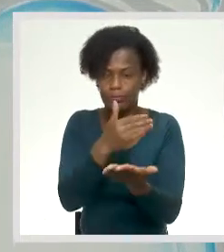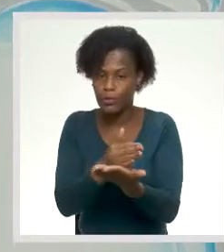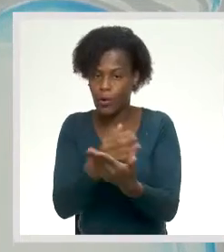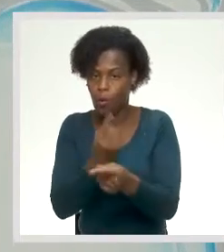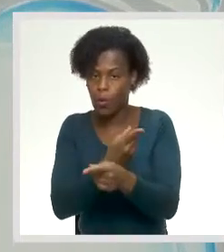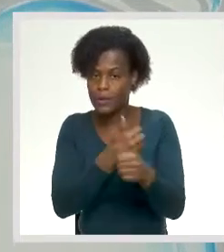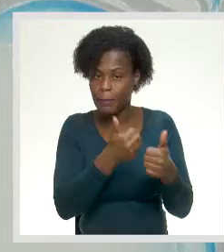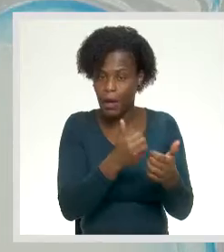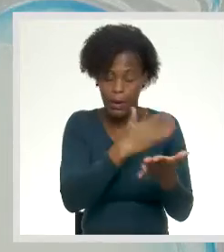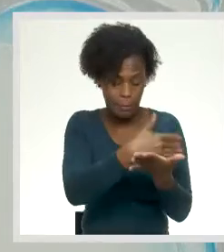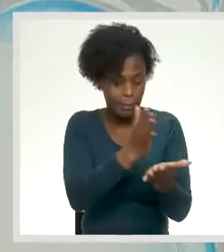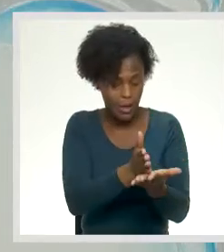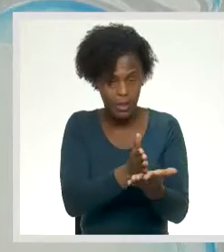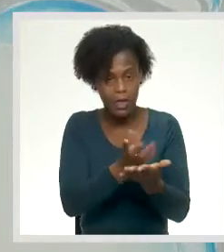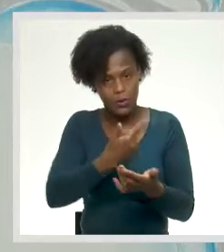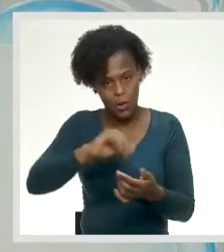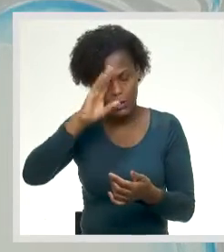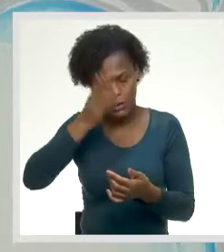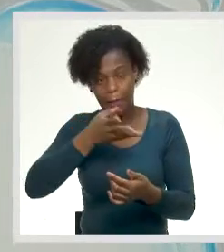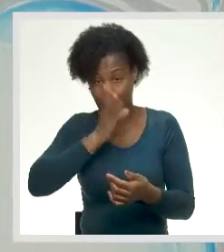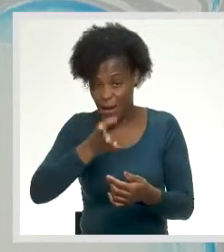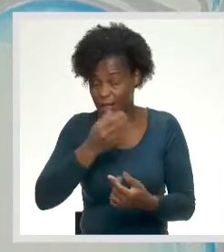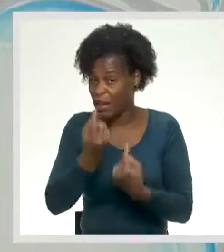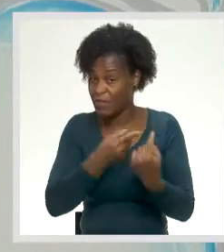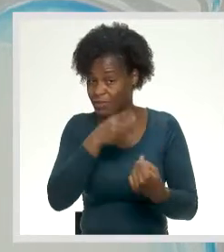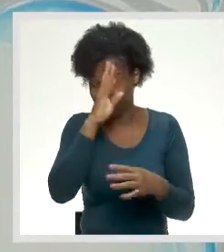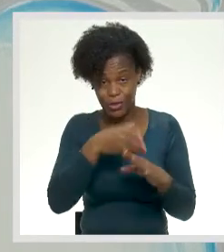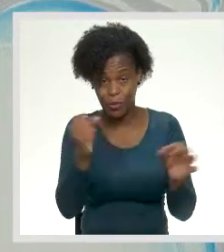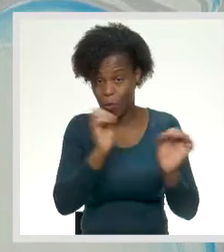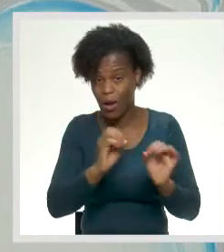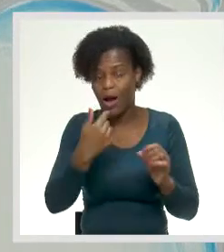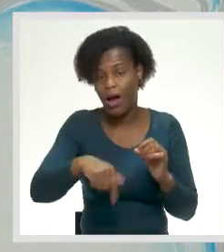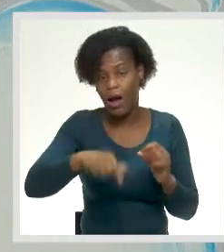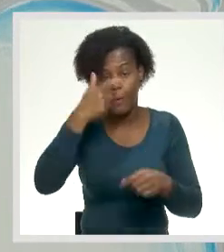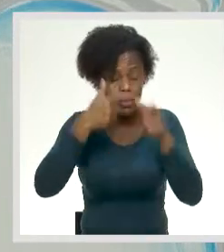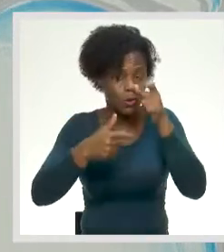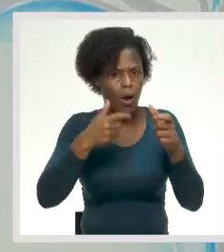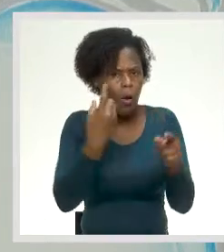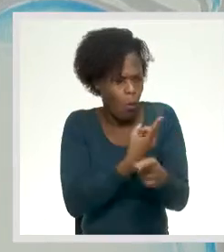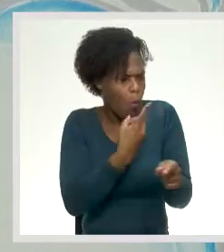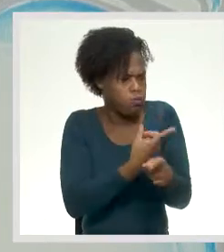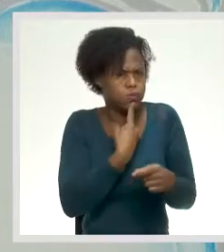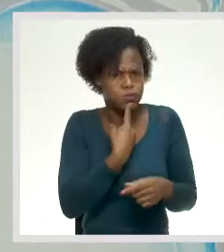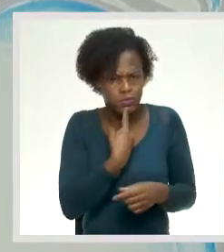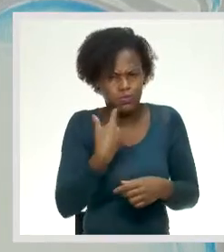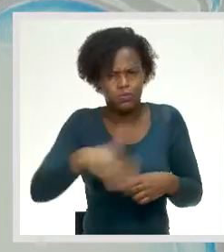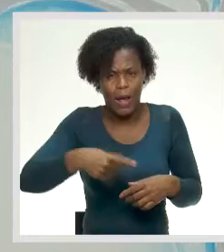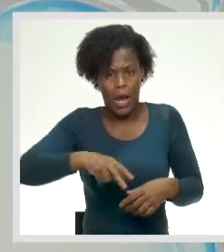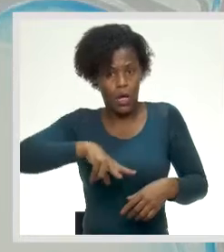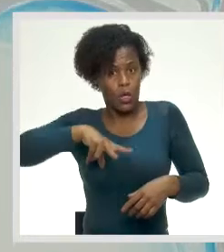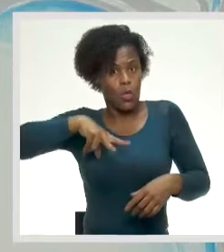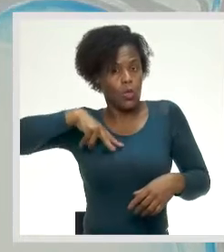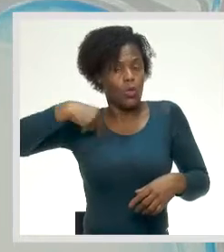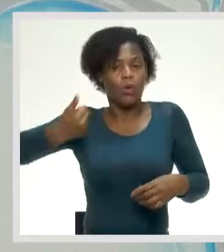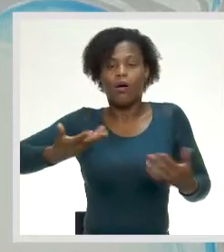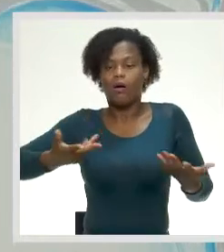bens, se bem que nós já sabemos que na prática muitas vezes isso não acontece. Há pessoas que têm bens por demais, ou seja, que são